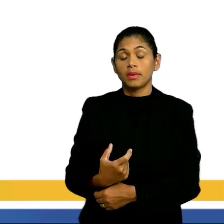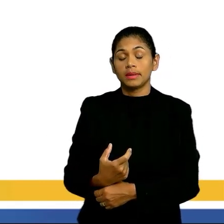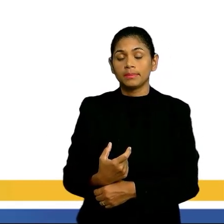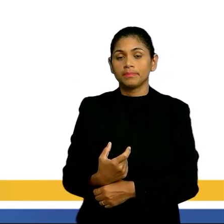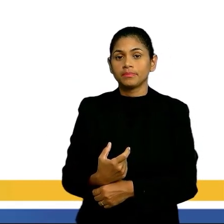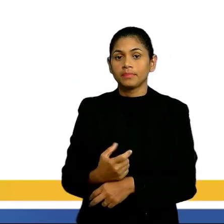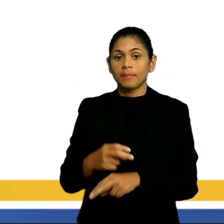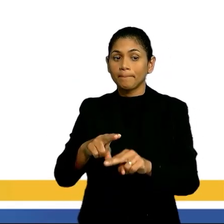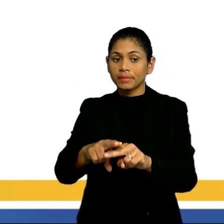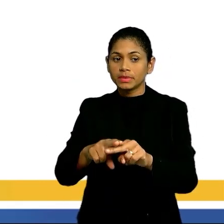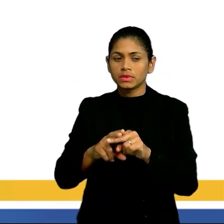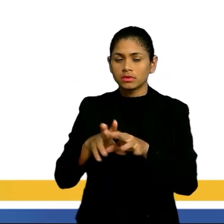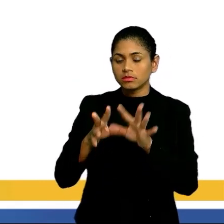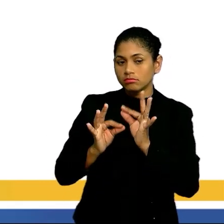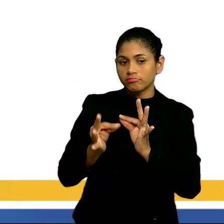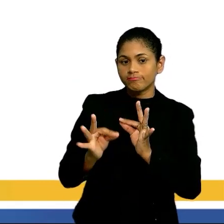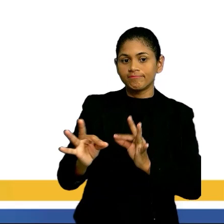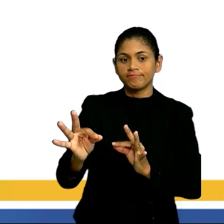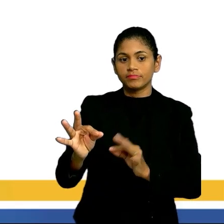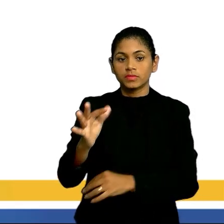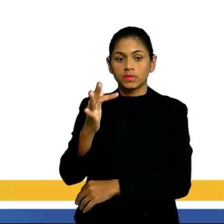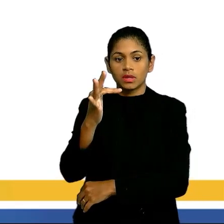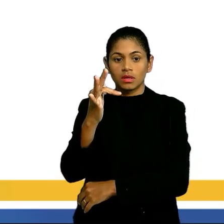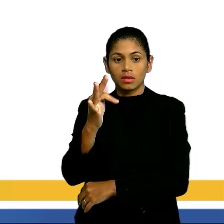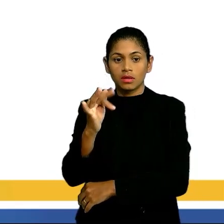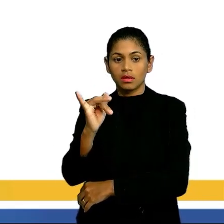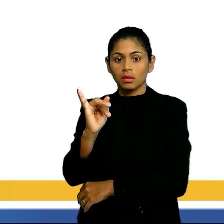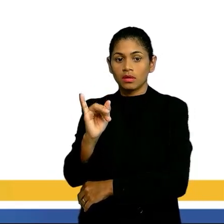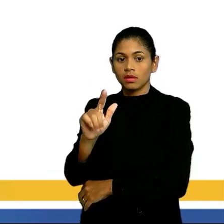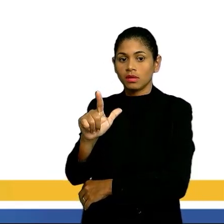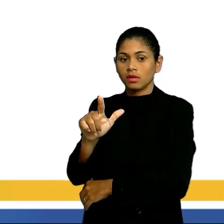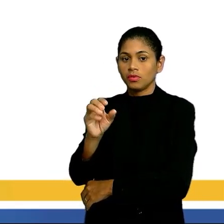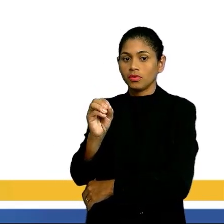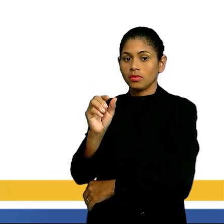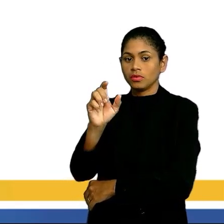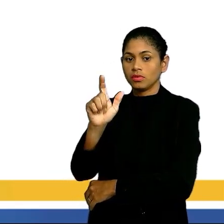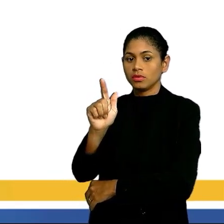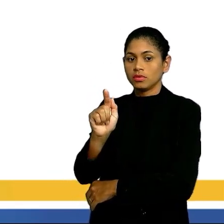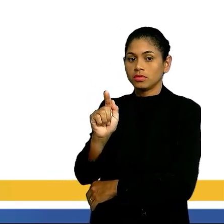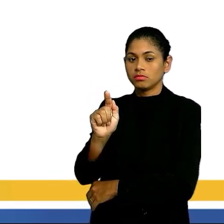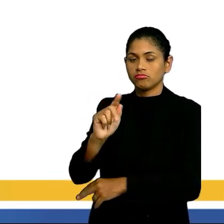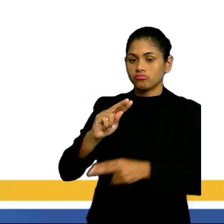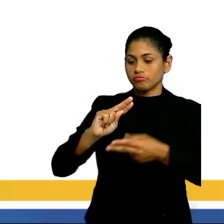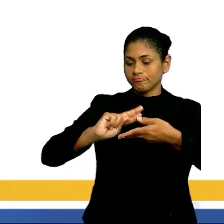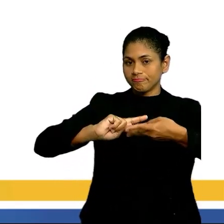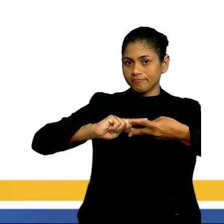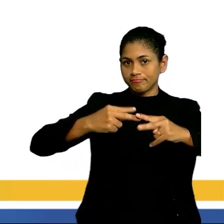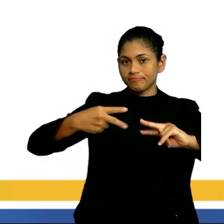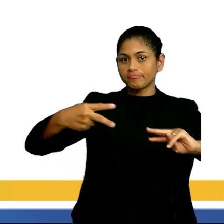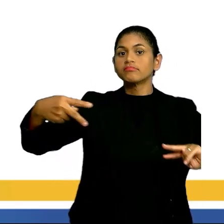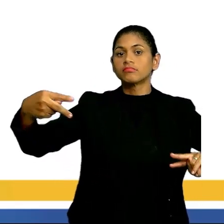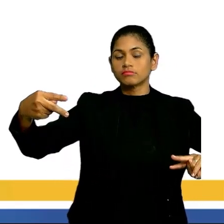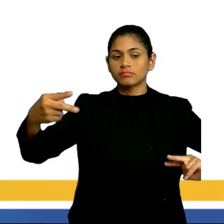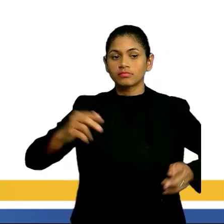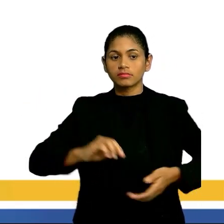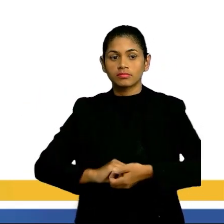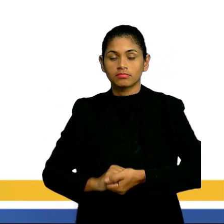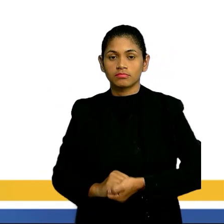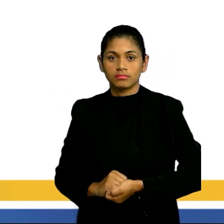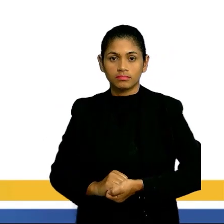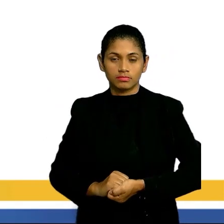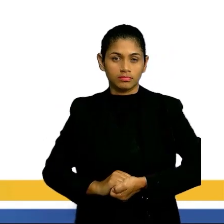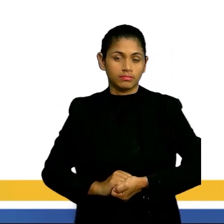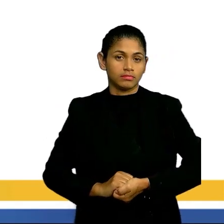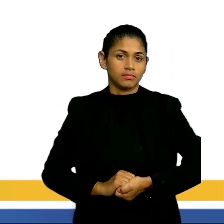filogenética. Pessoal, a comparação dos olhos mencionados representa um tipo de evolução. Pessoal, olha só o que a minha questão está me